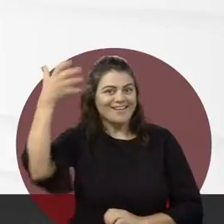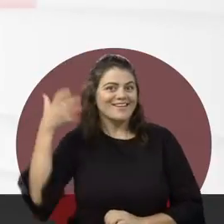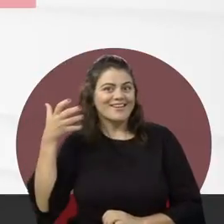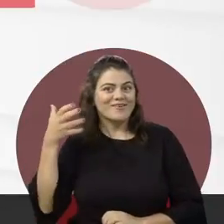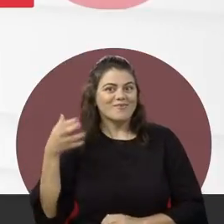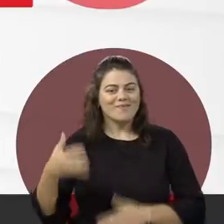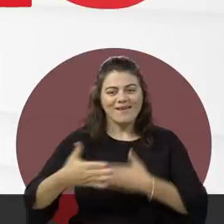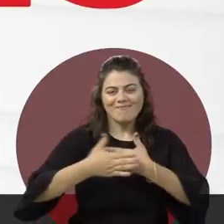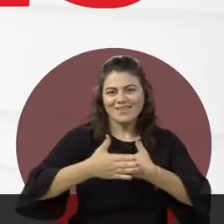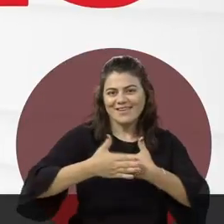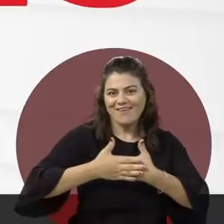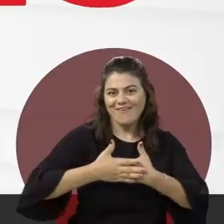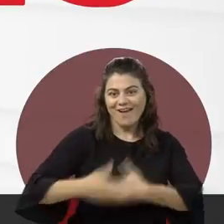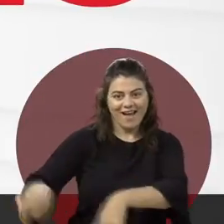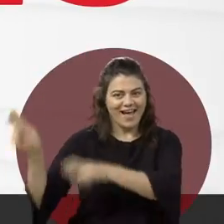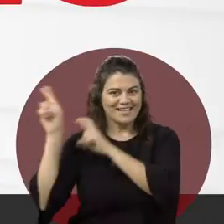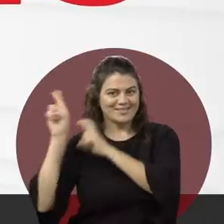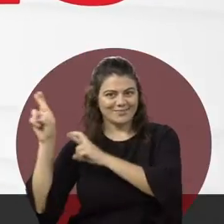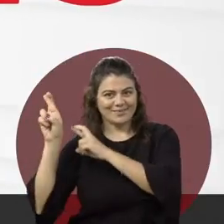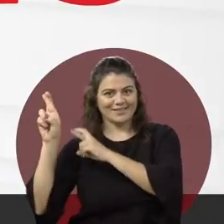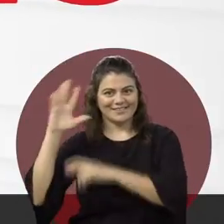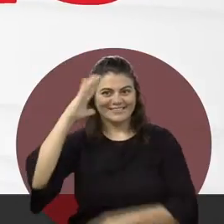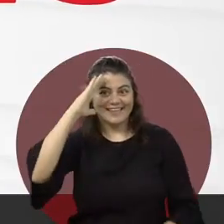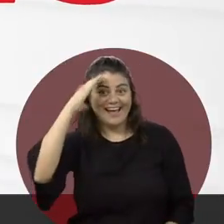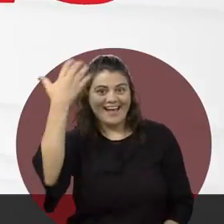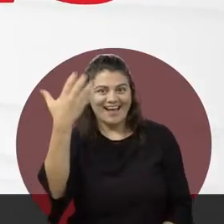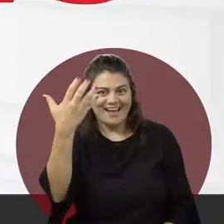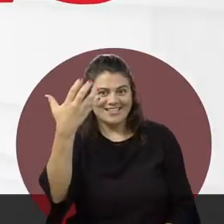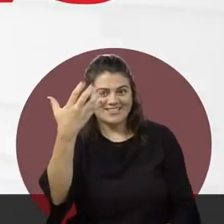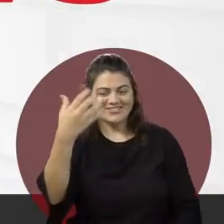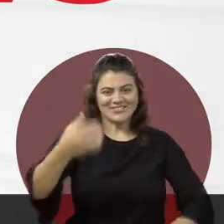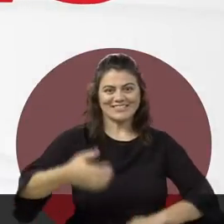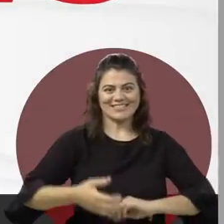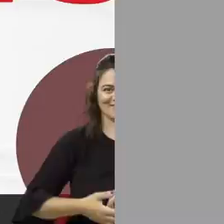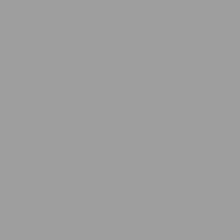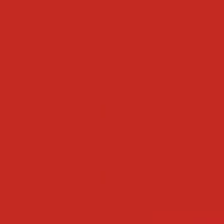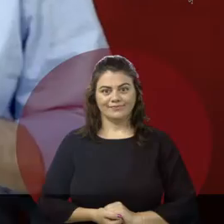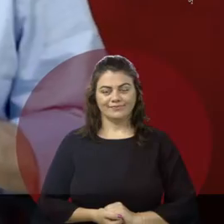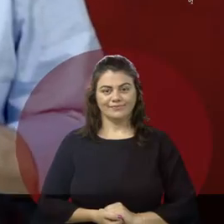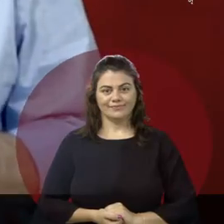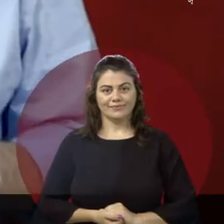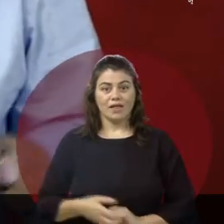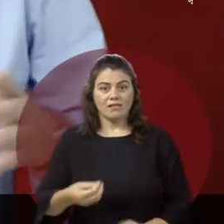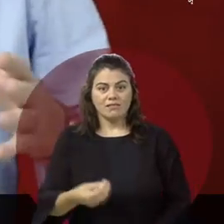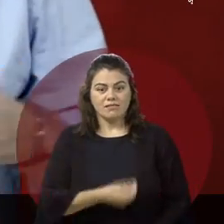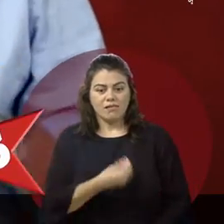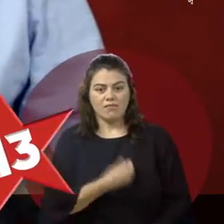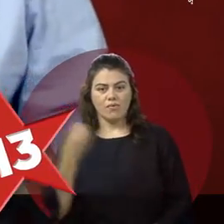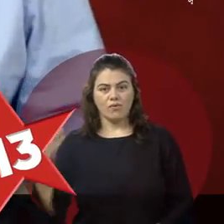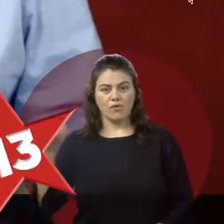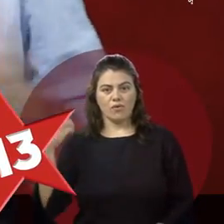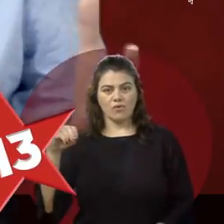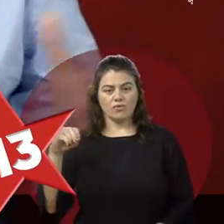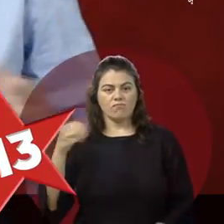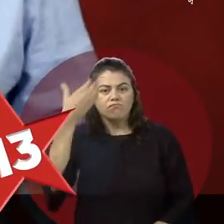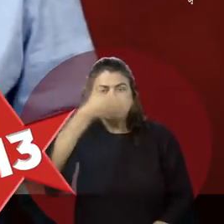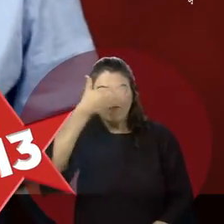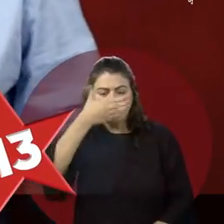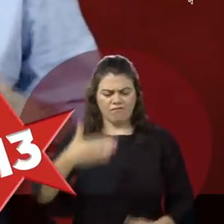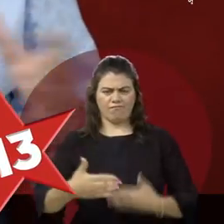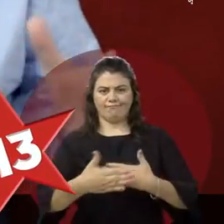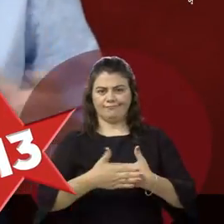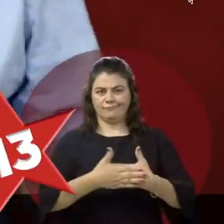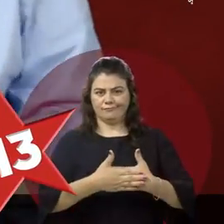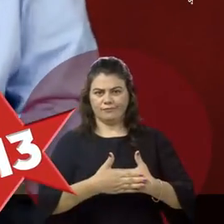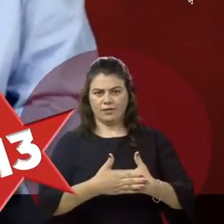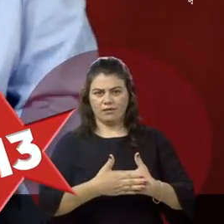Machado é pra Ribeirão a esperança, a solução. Estamos em outubro. Não vi em Ribeirão